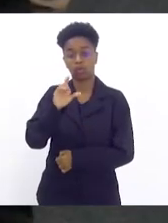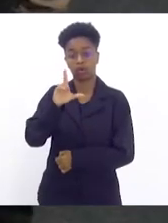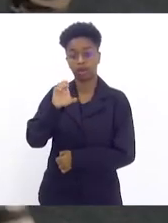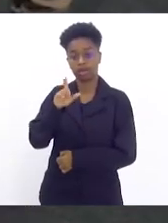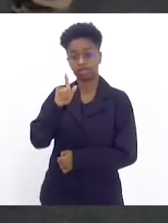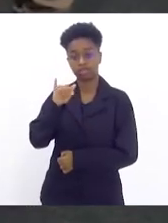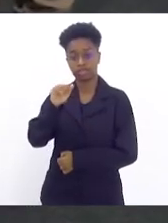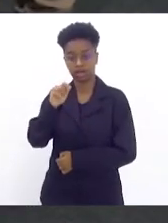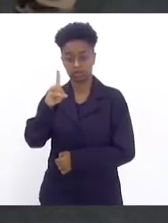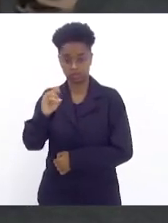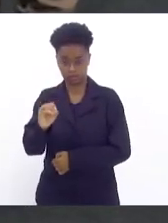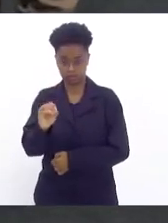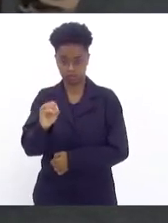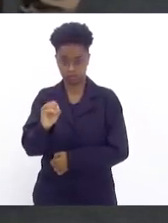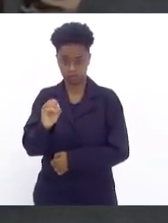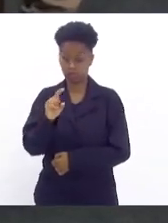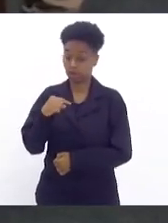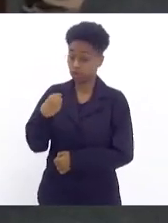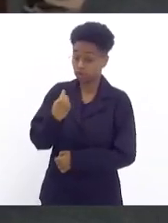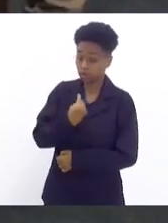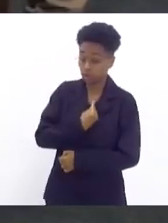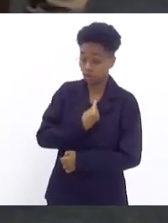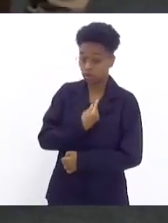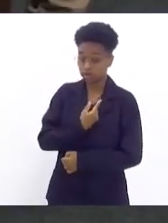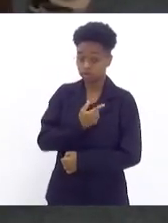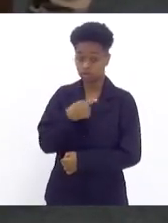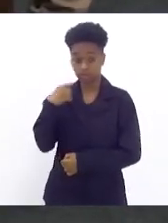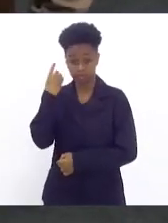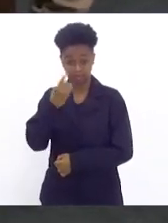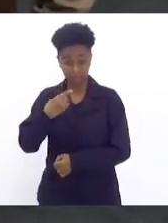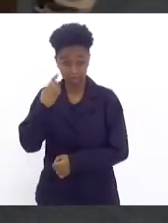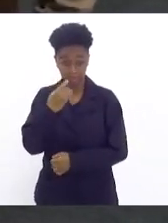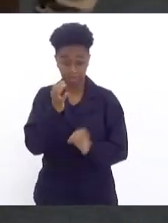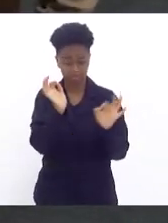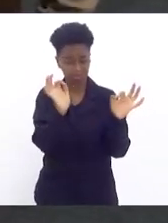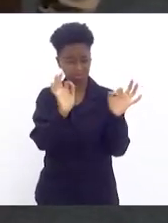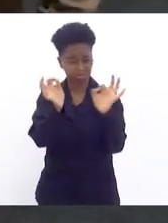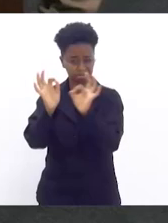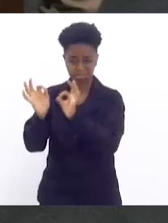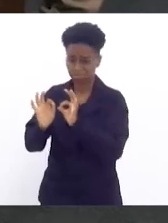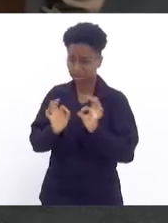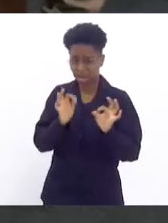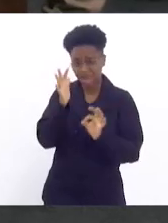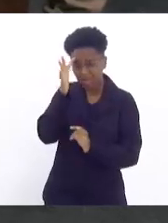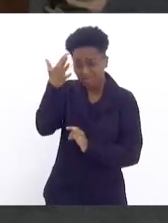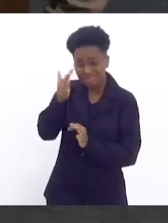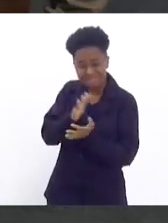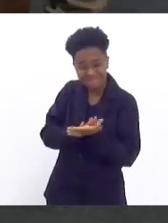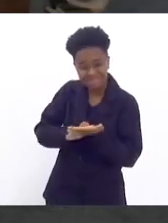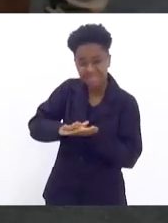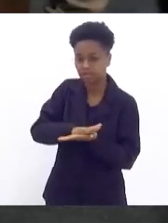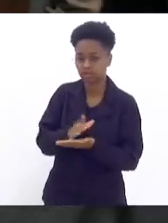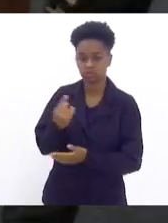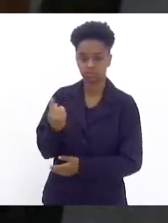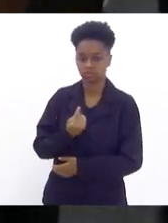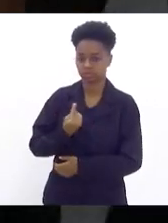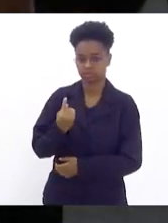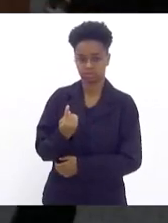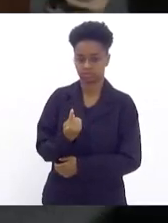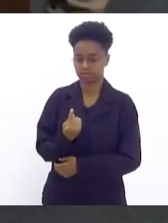Nenhum de Nós deputados decidimos absolutamente nada sozinhos